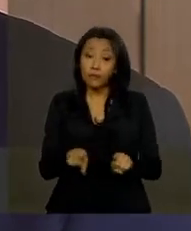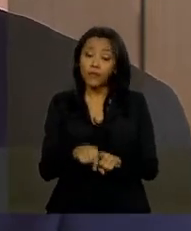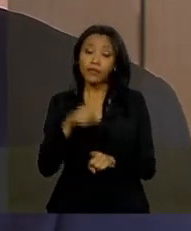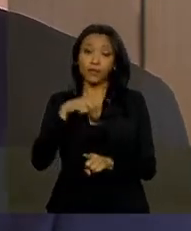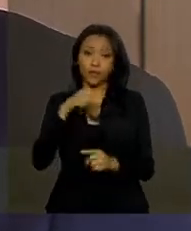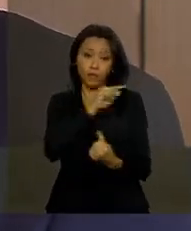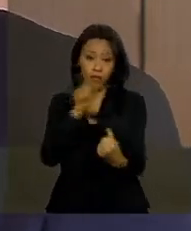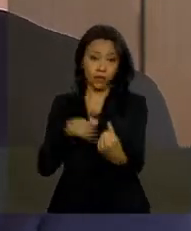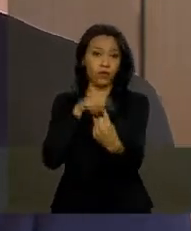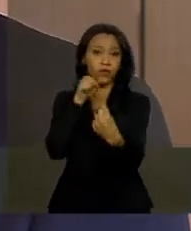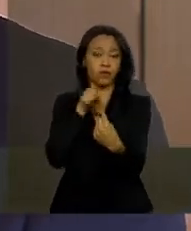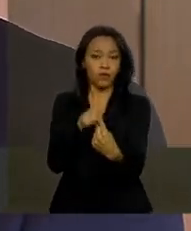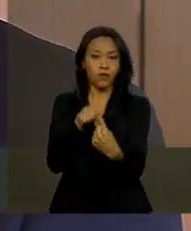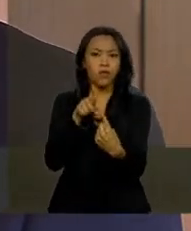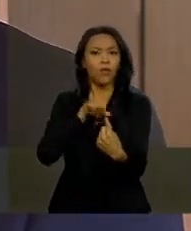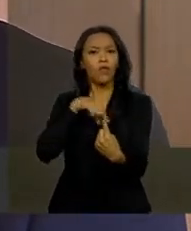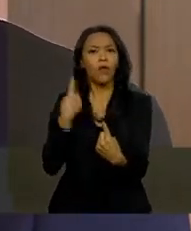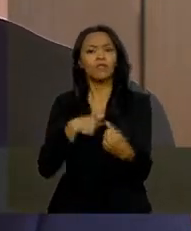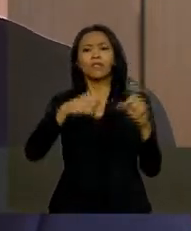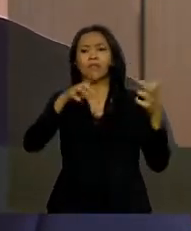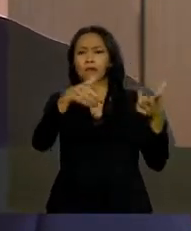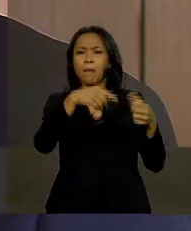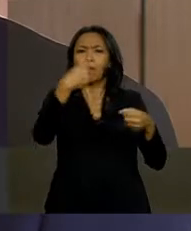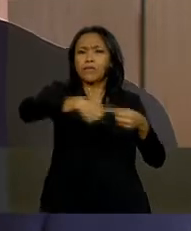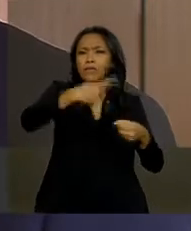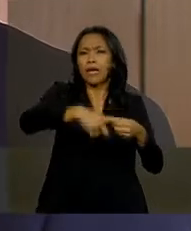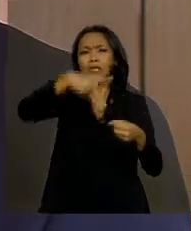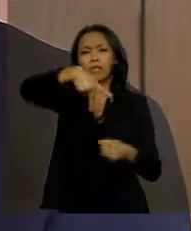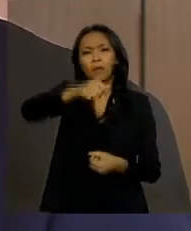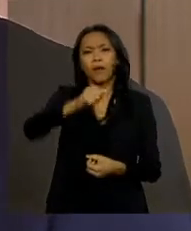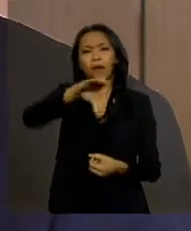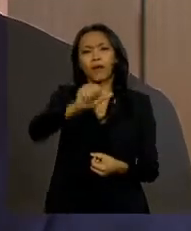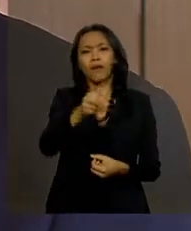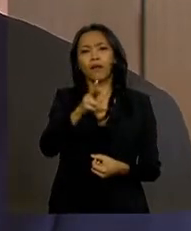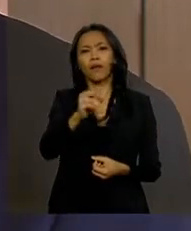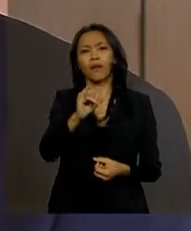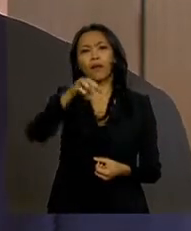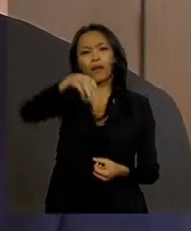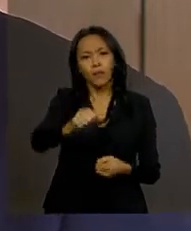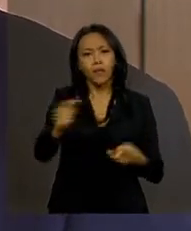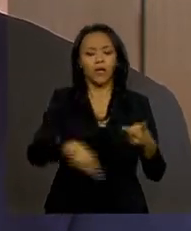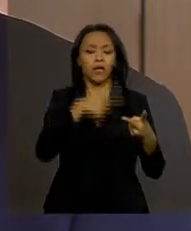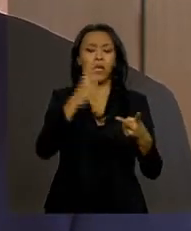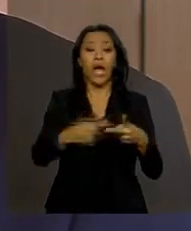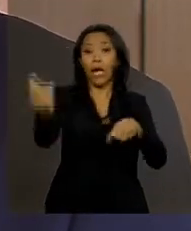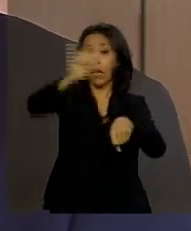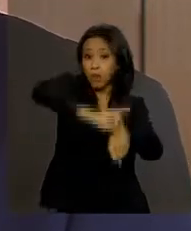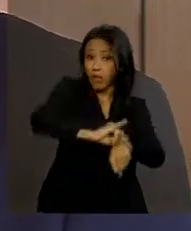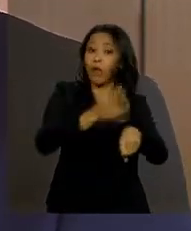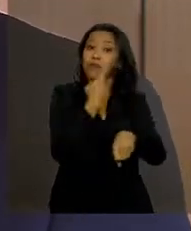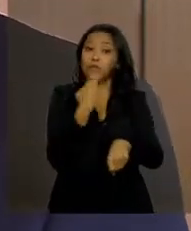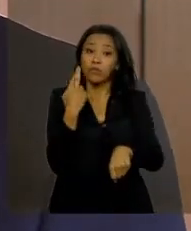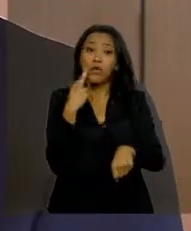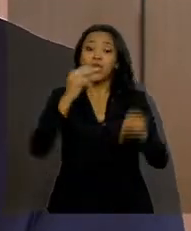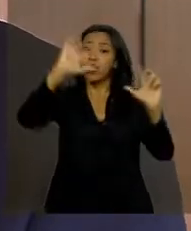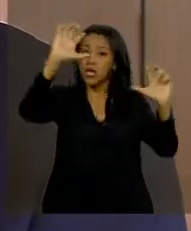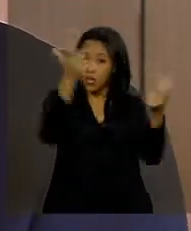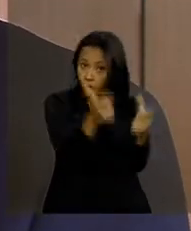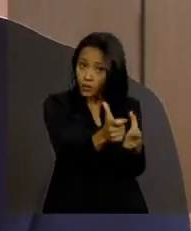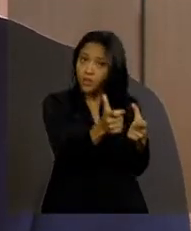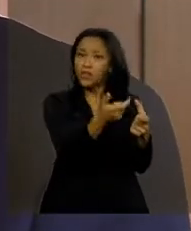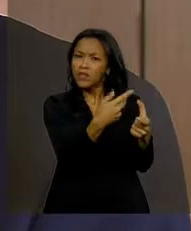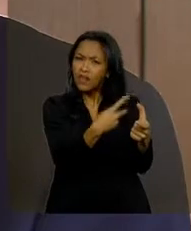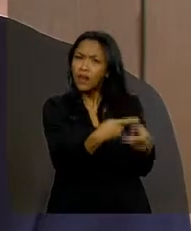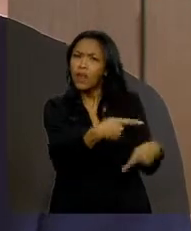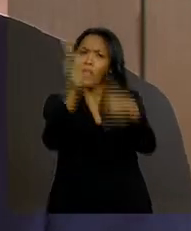objetivo nós desafogarmos pra caramba boa vista roraima como tal e trazê-los para o interior do bar